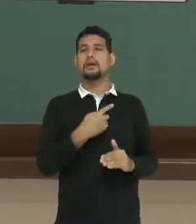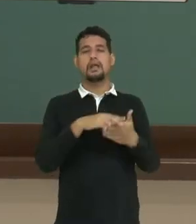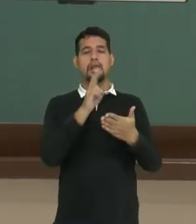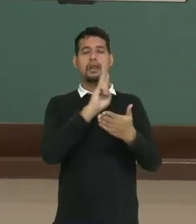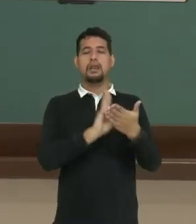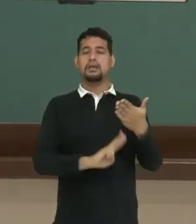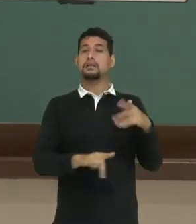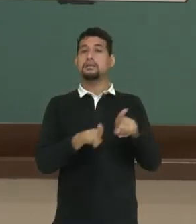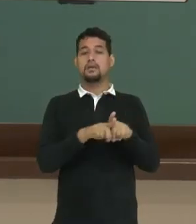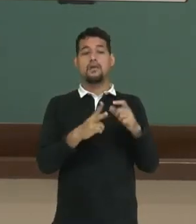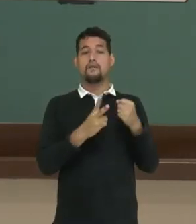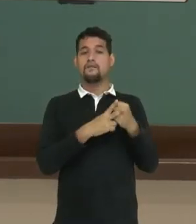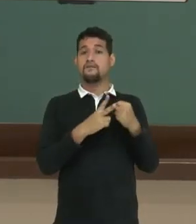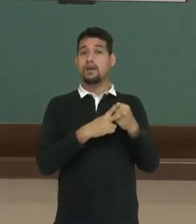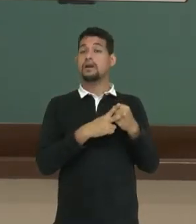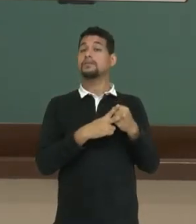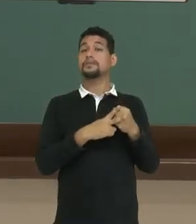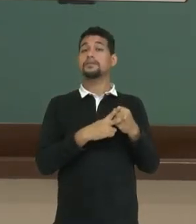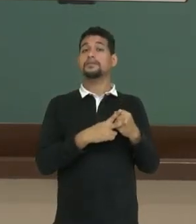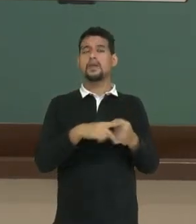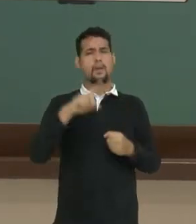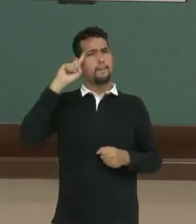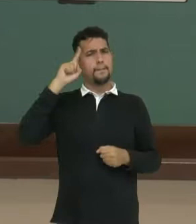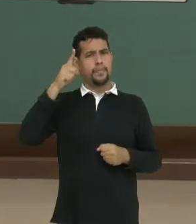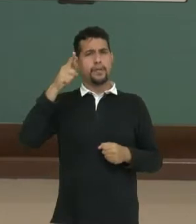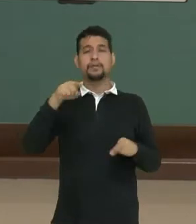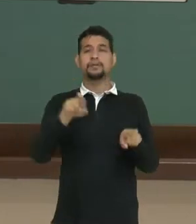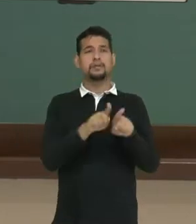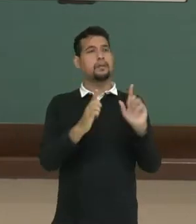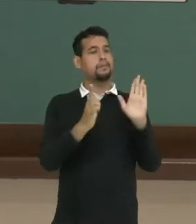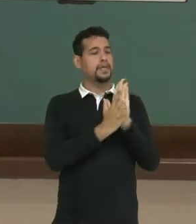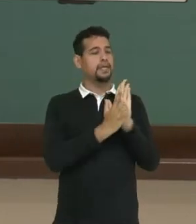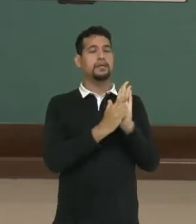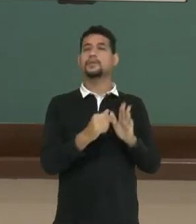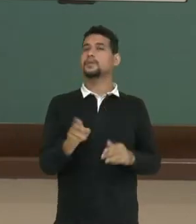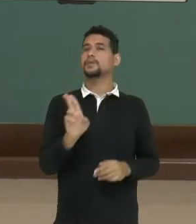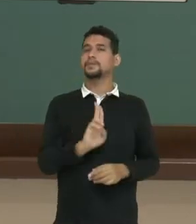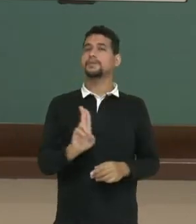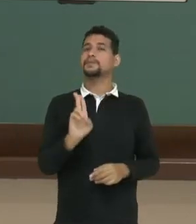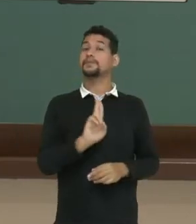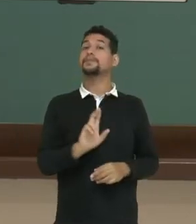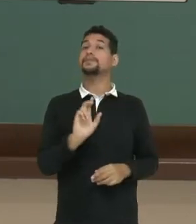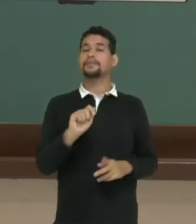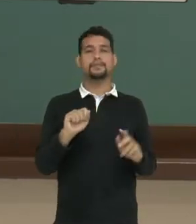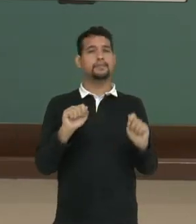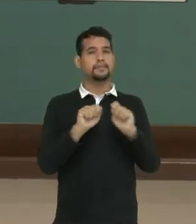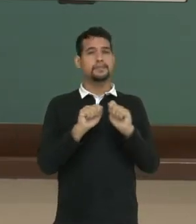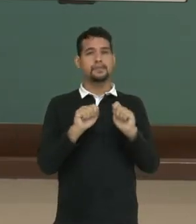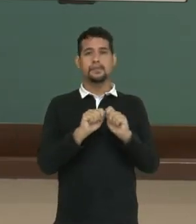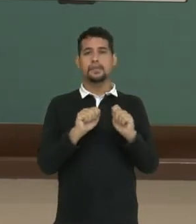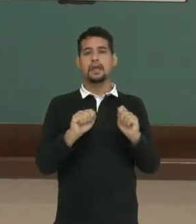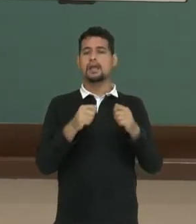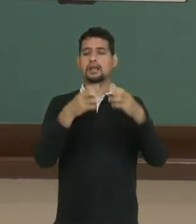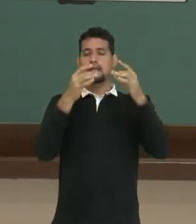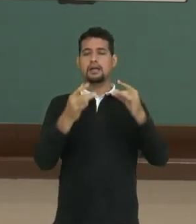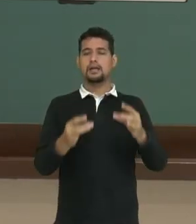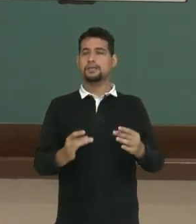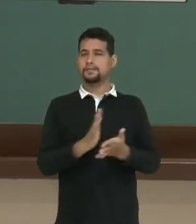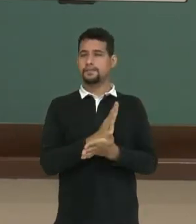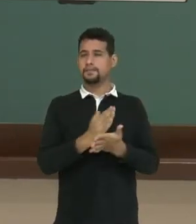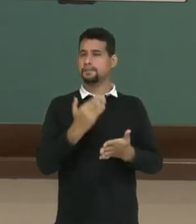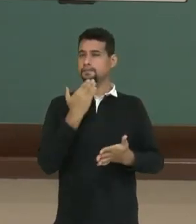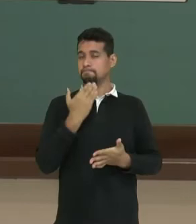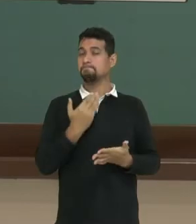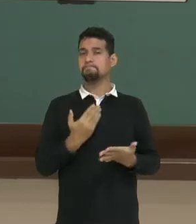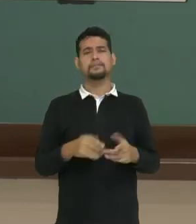interpretar que os verbos no imperativo, nesse cartaz de campanha, foram utilizados para estabelecer o cumprimento de uma ordem,